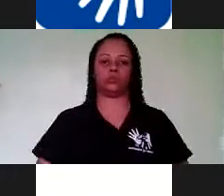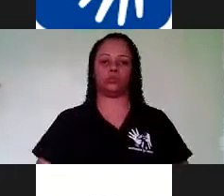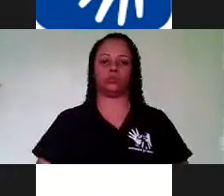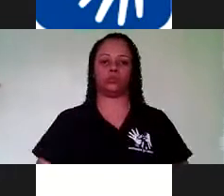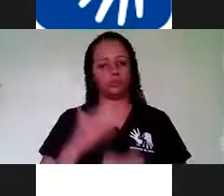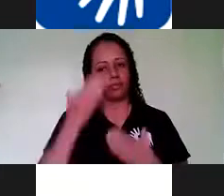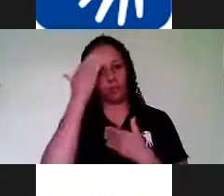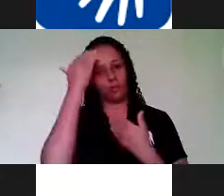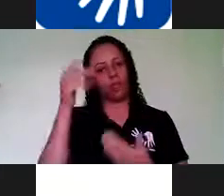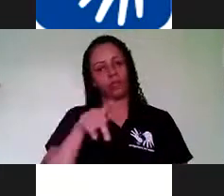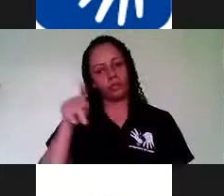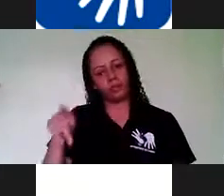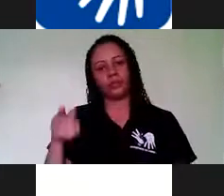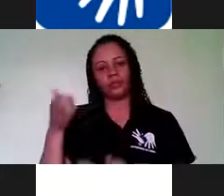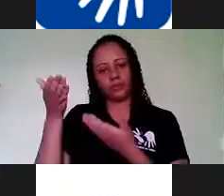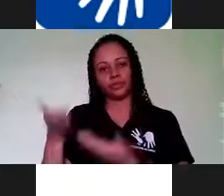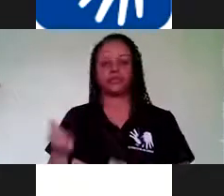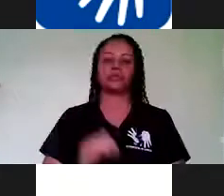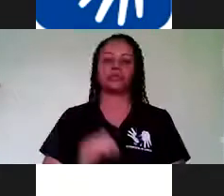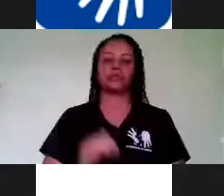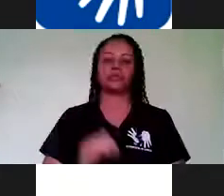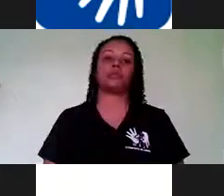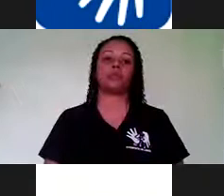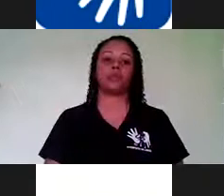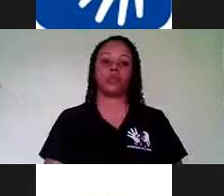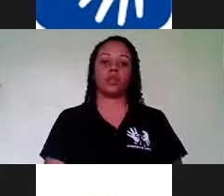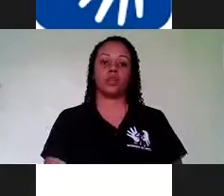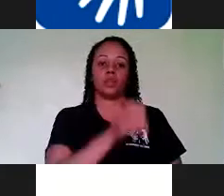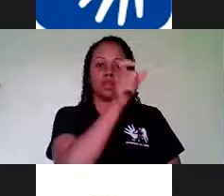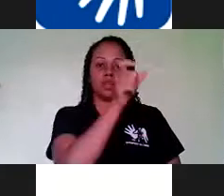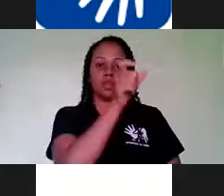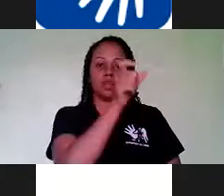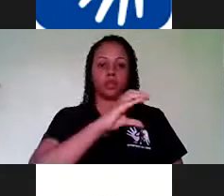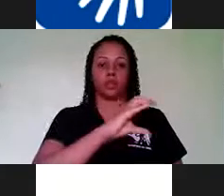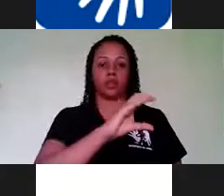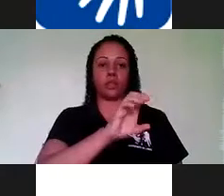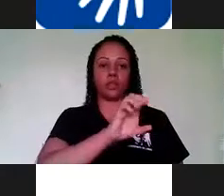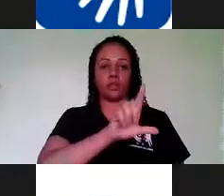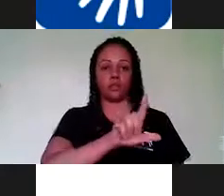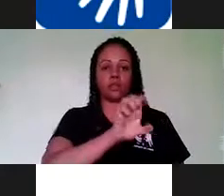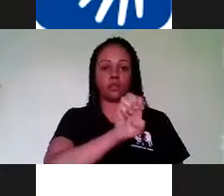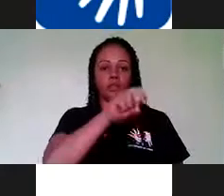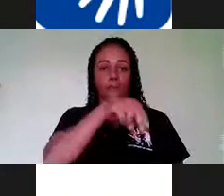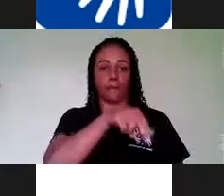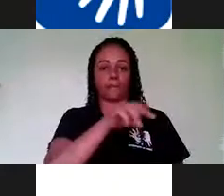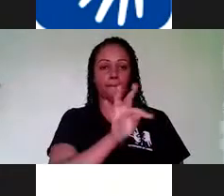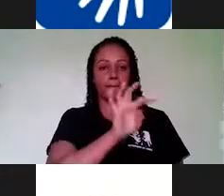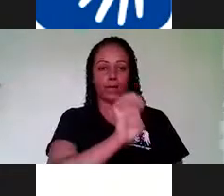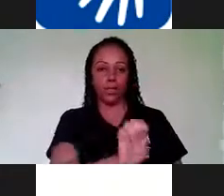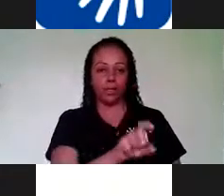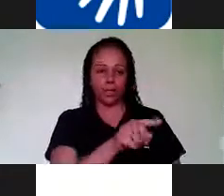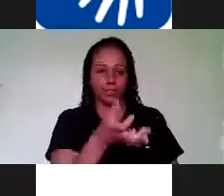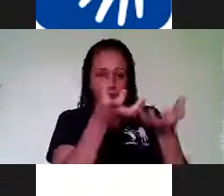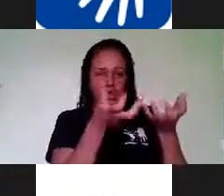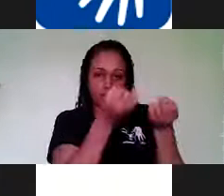Obrigada, professora Eunice. Clemente, você quer já responder aí a professora Eunice, você ou o Cal, ou a gente deixa